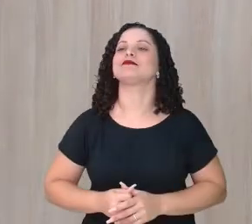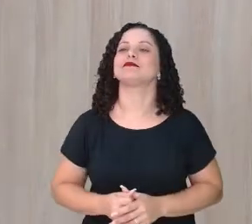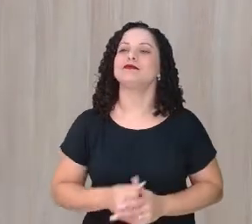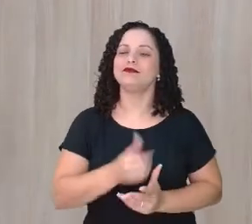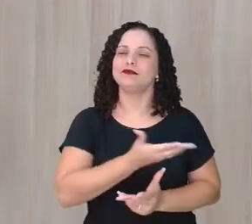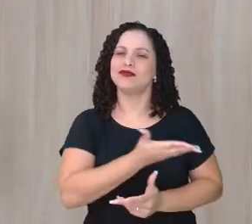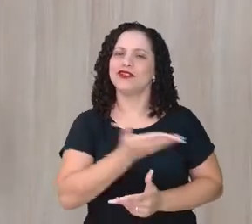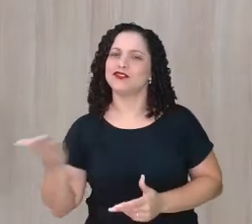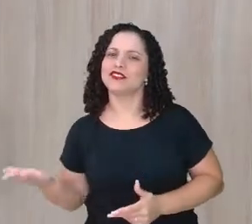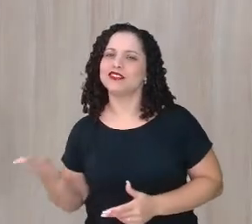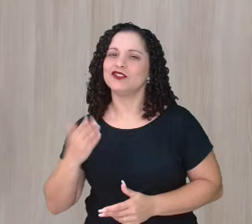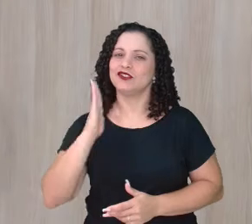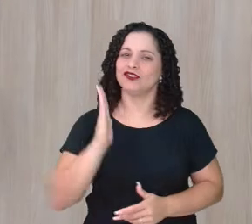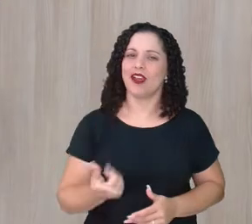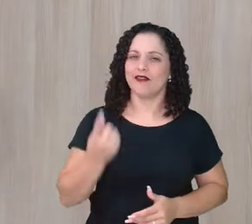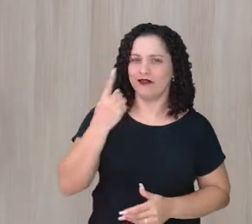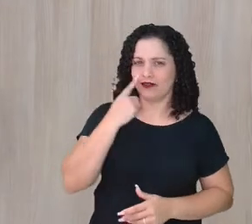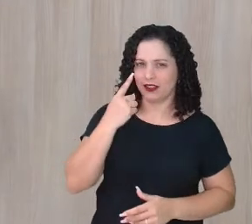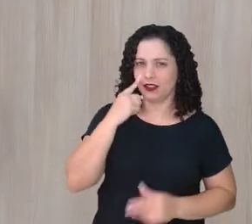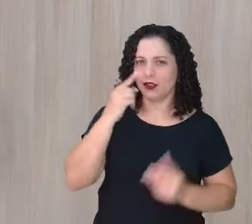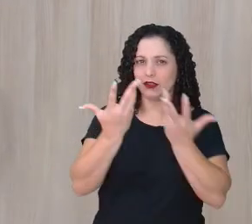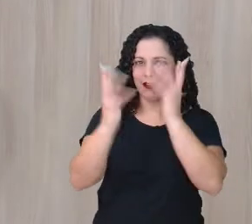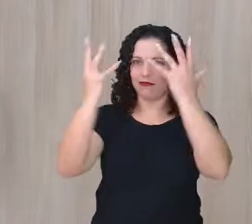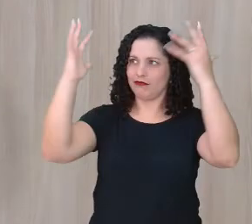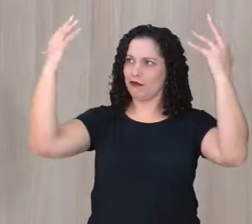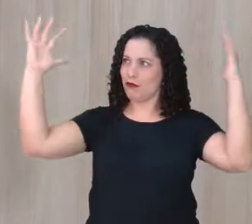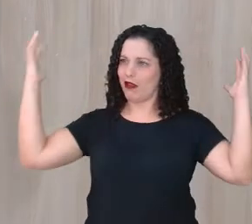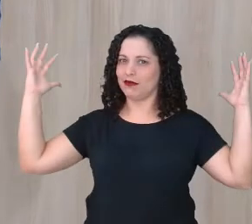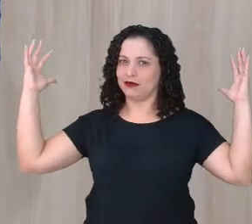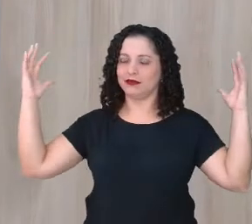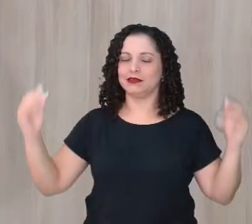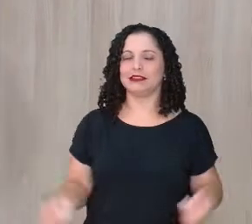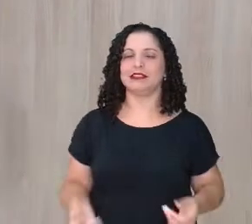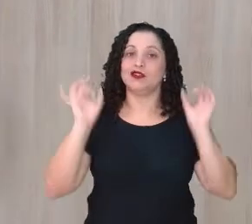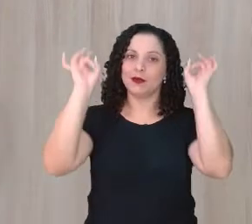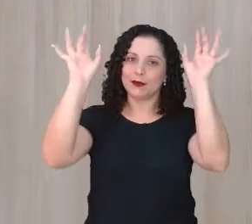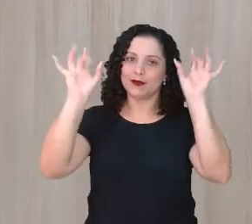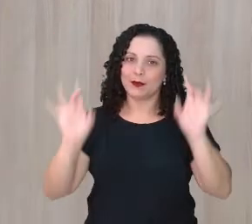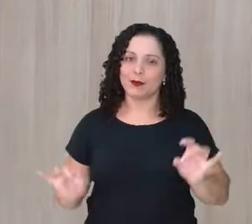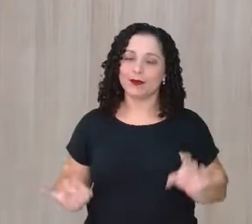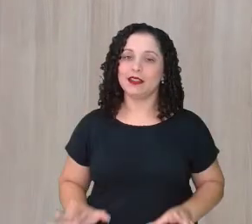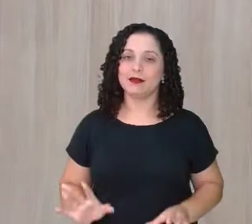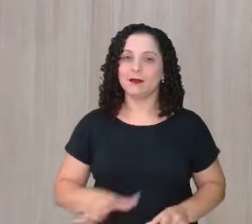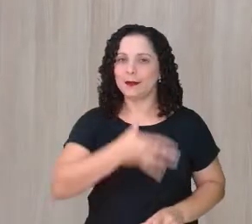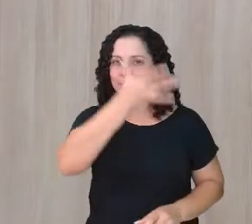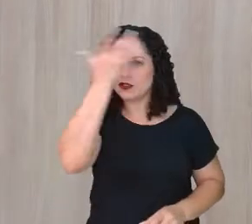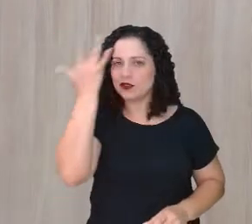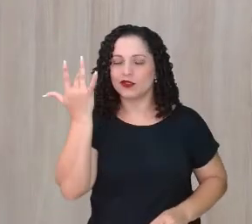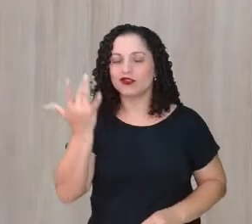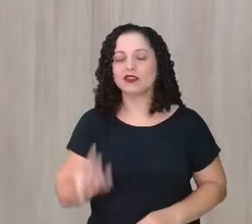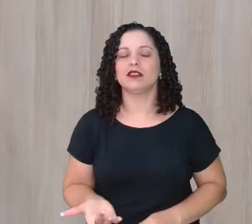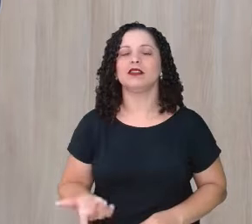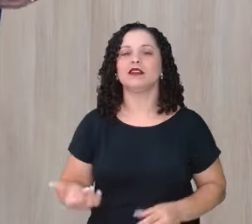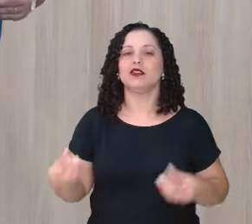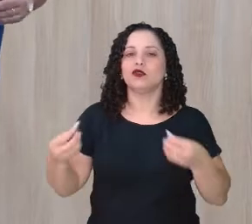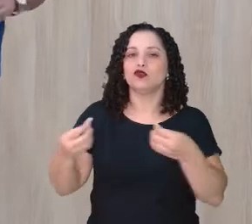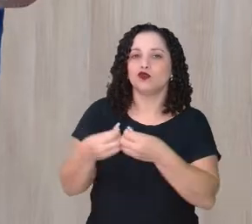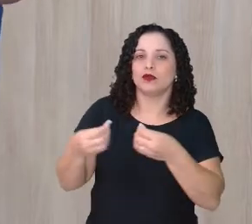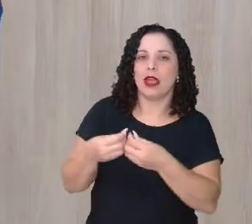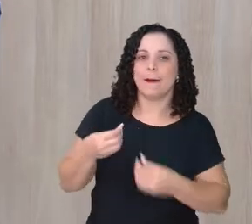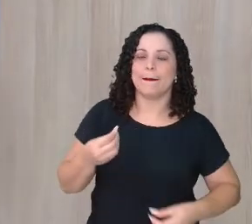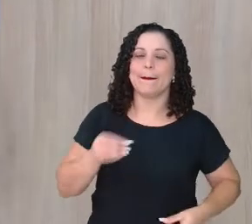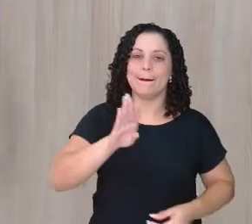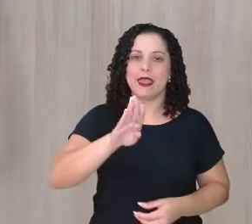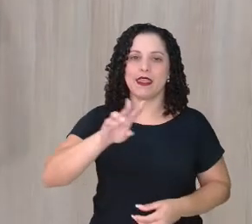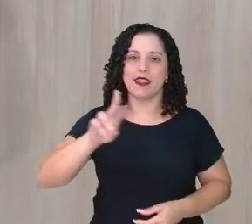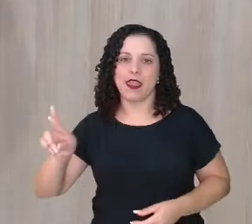de vocês já viram um pedacinho da Mata Atlântica, principalmente quem mora, né, perto de quê? da BR-101, quem